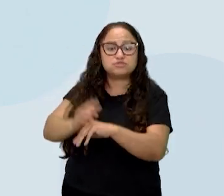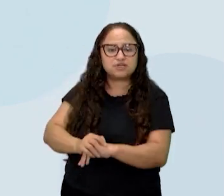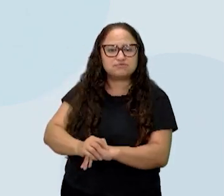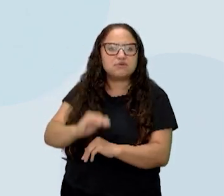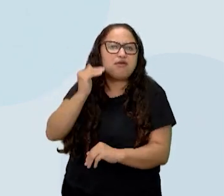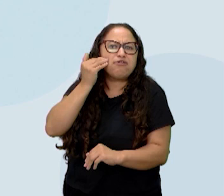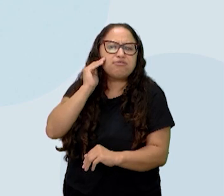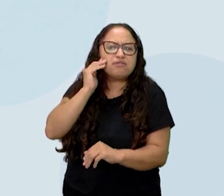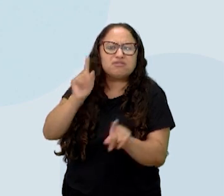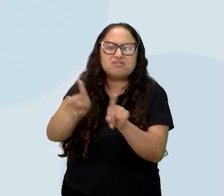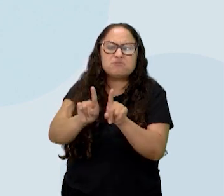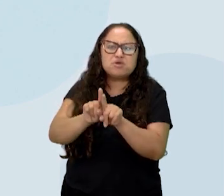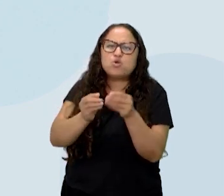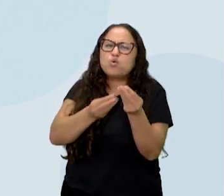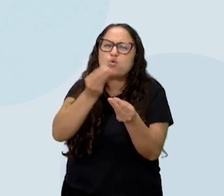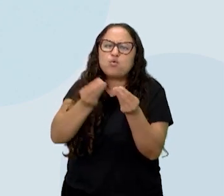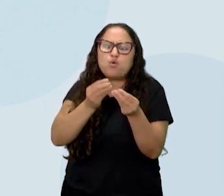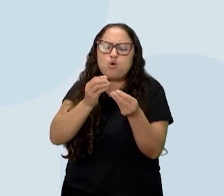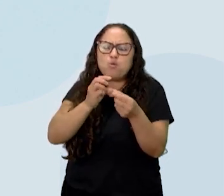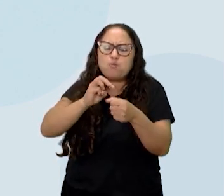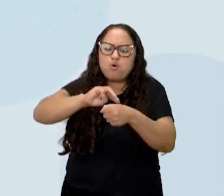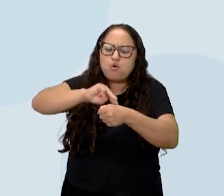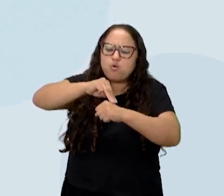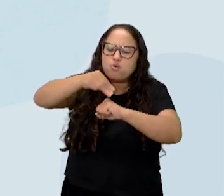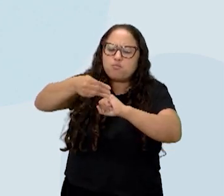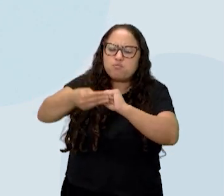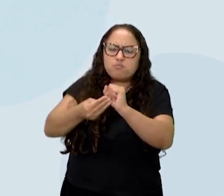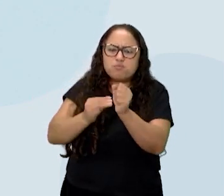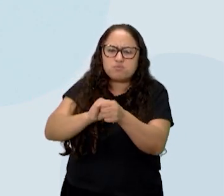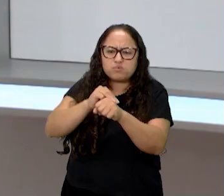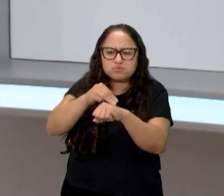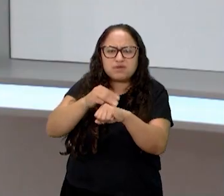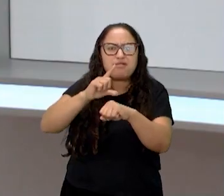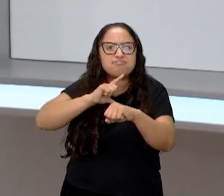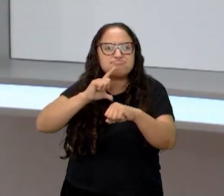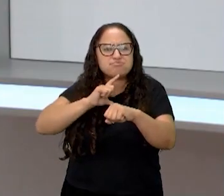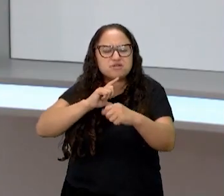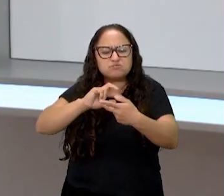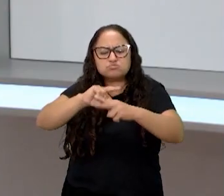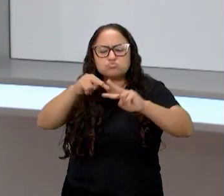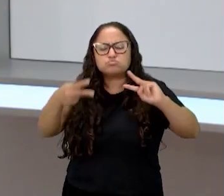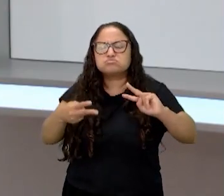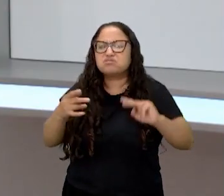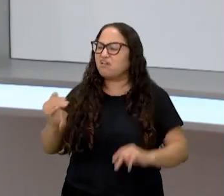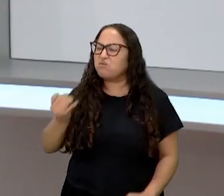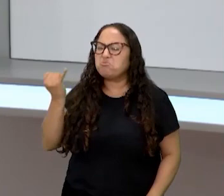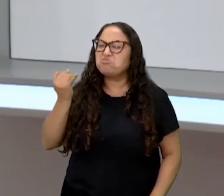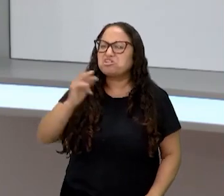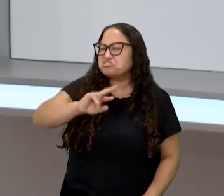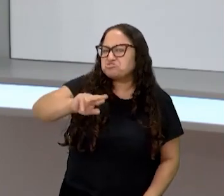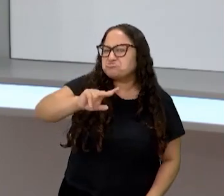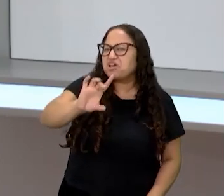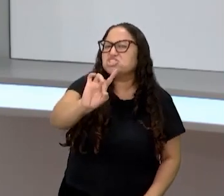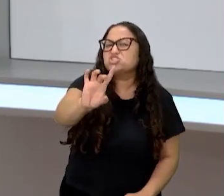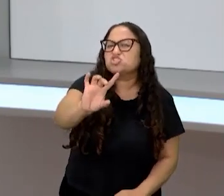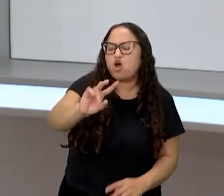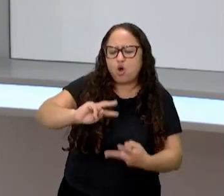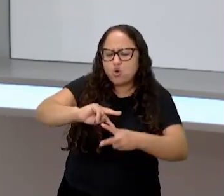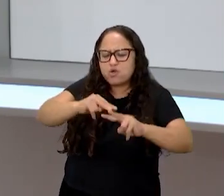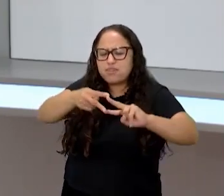a configuração da molécula de DNA. Isso é importante, né, Giba? Não é só entender, por exemplo, que o